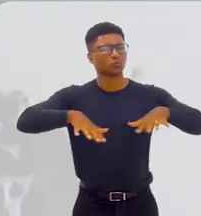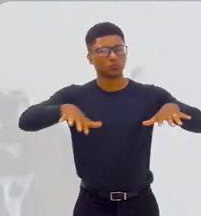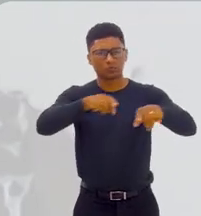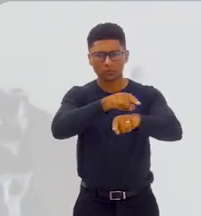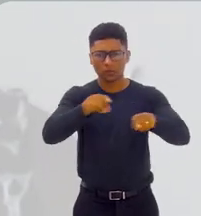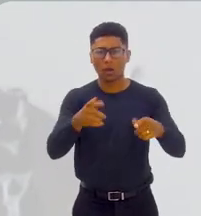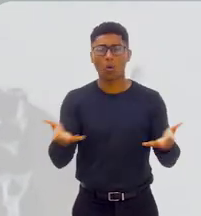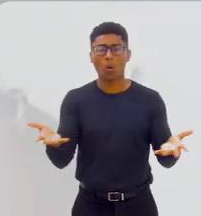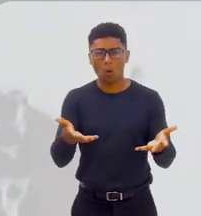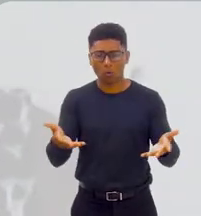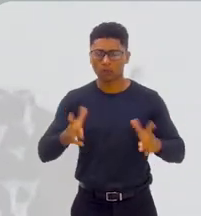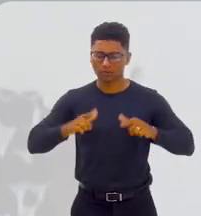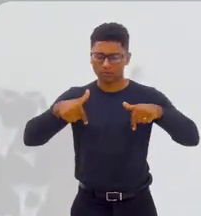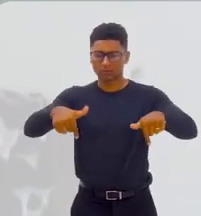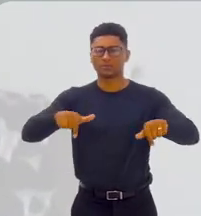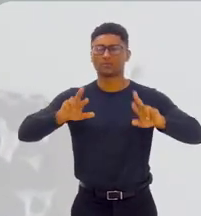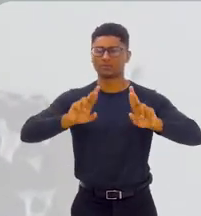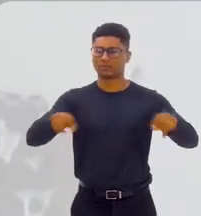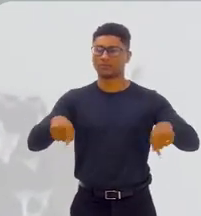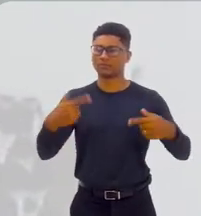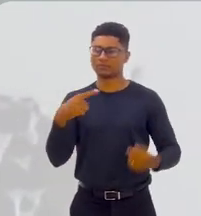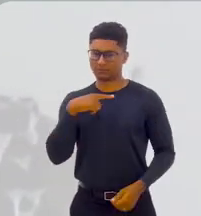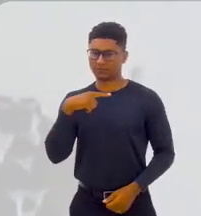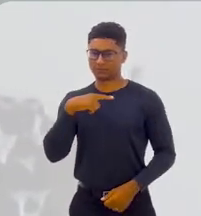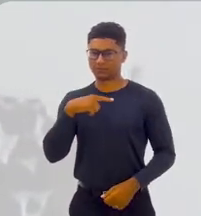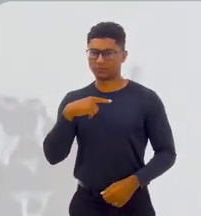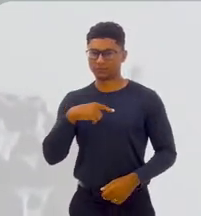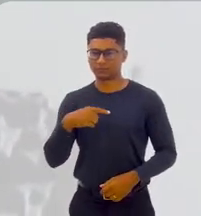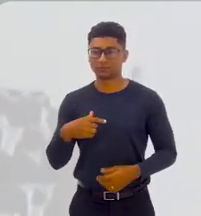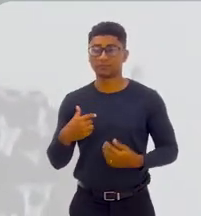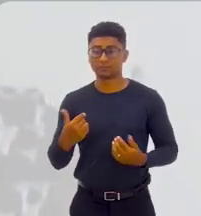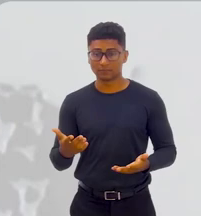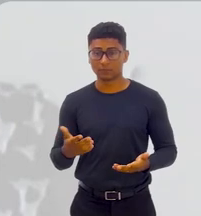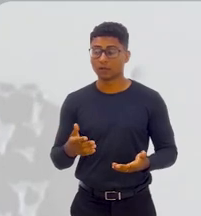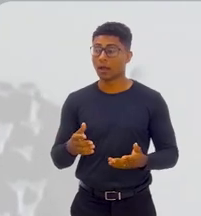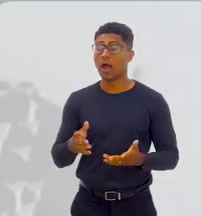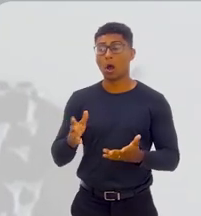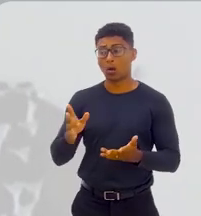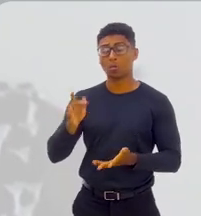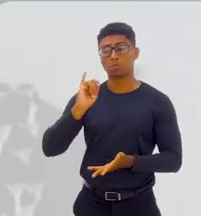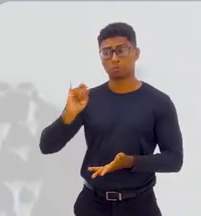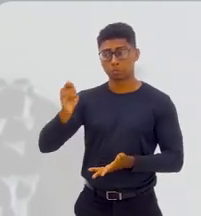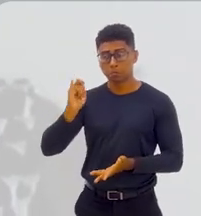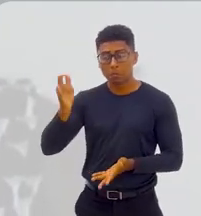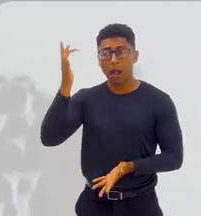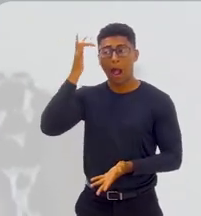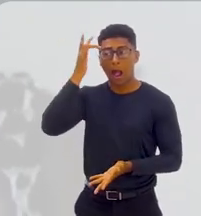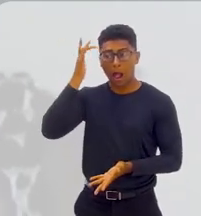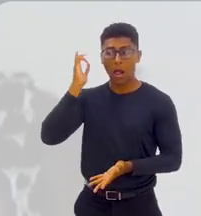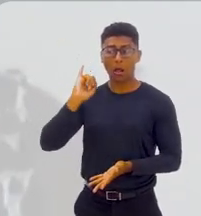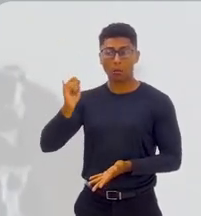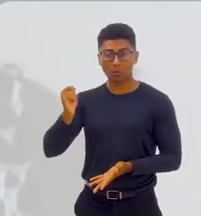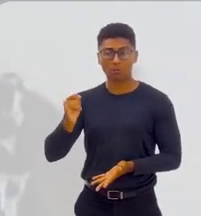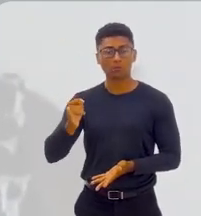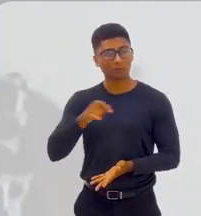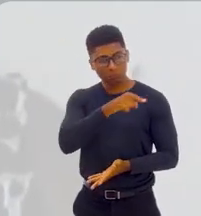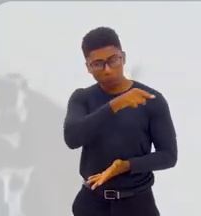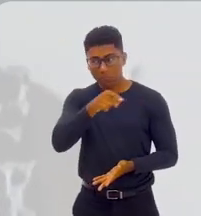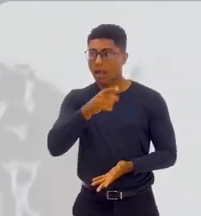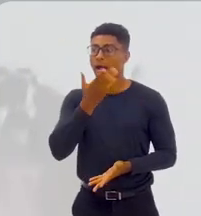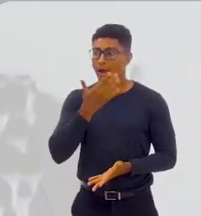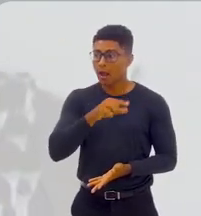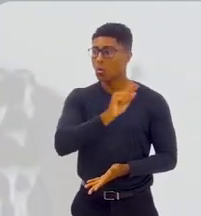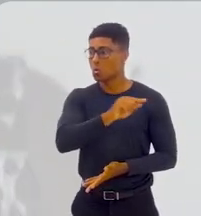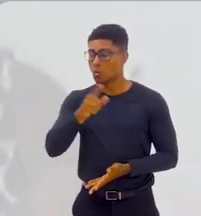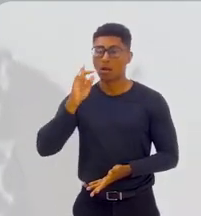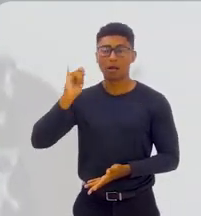uma forma diferente de agir e de lidar com as pessoas que vão adotar, dando a elas conscientização do que são as crianças reais para adoção,